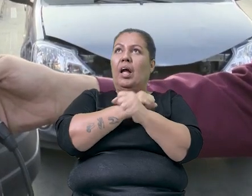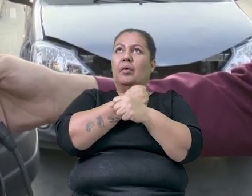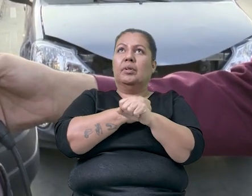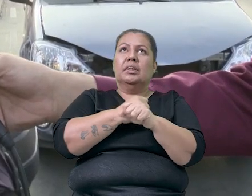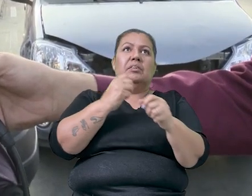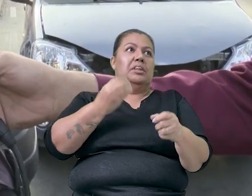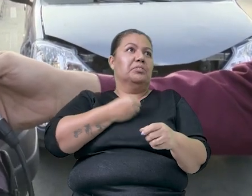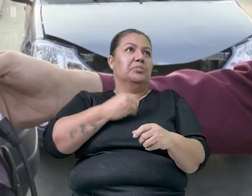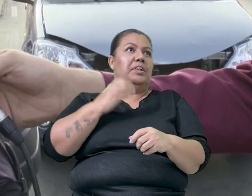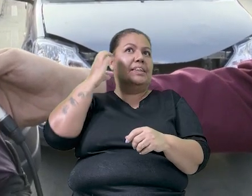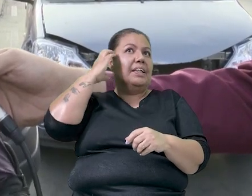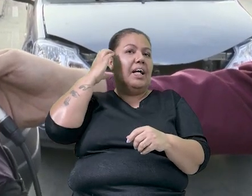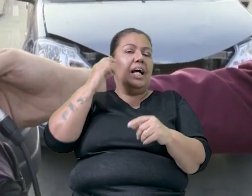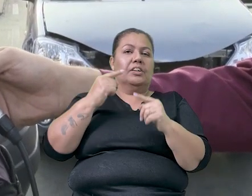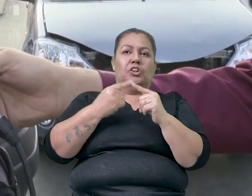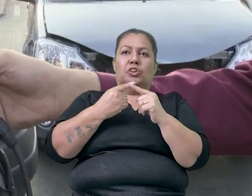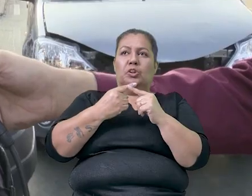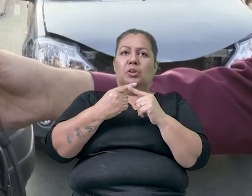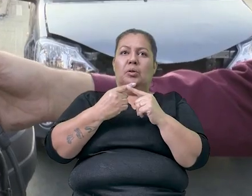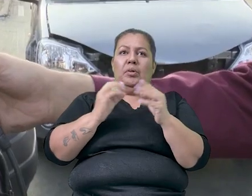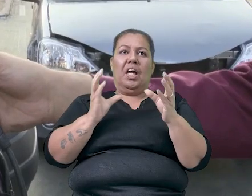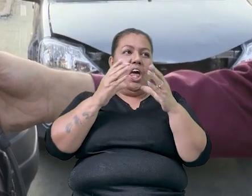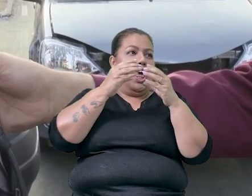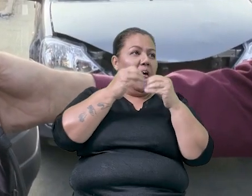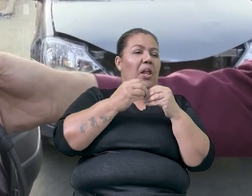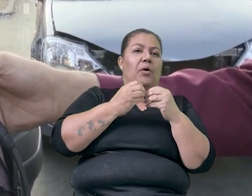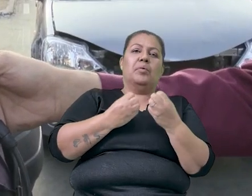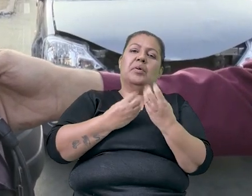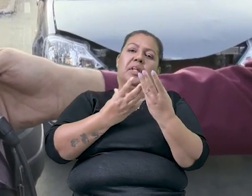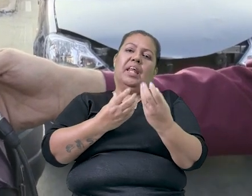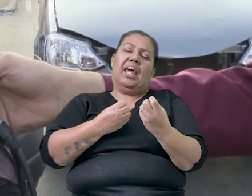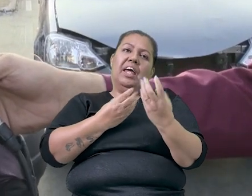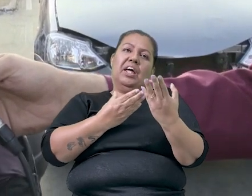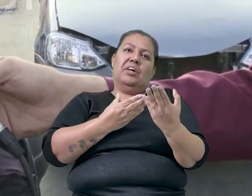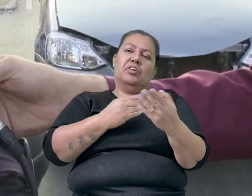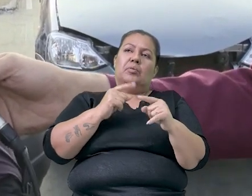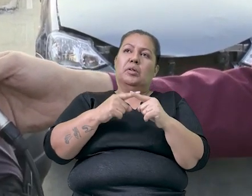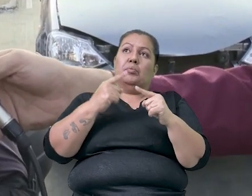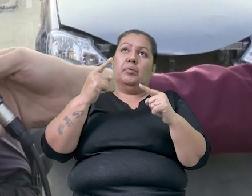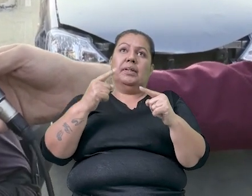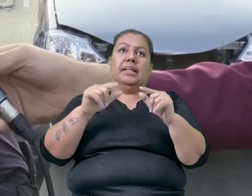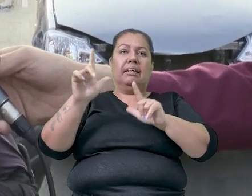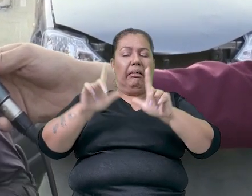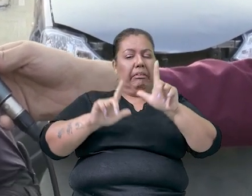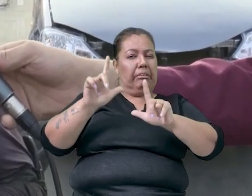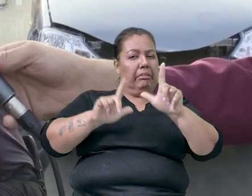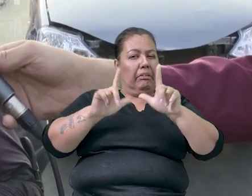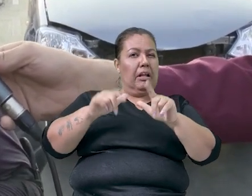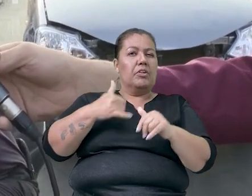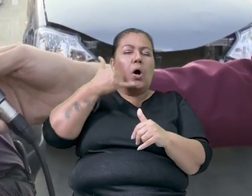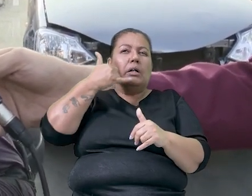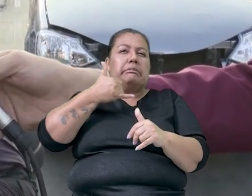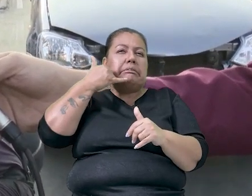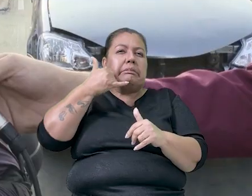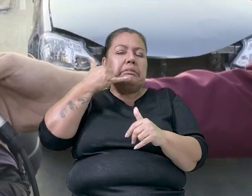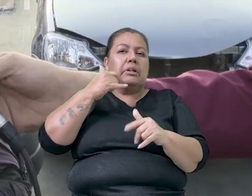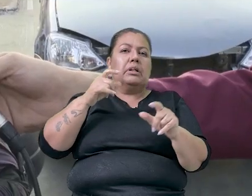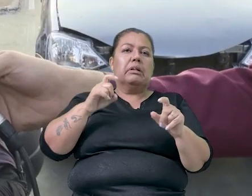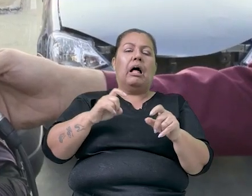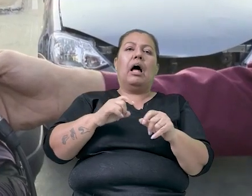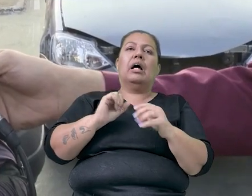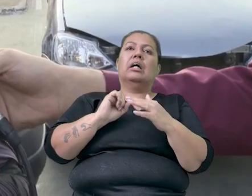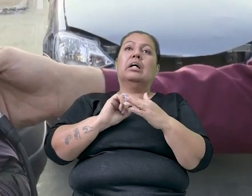sem o rádio porque ele é um complemento da informação. Por mais que exista televisão, celular, as